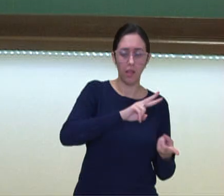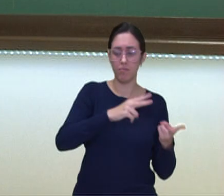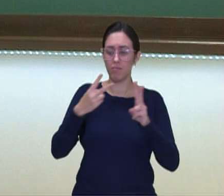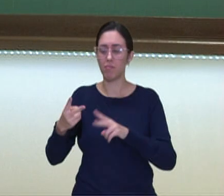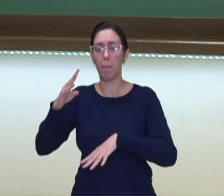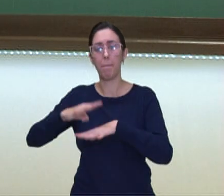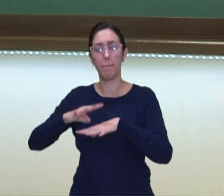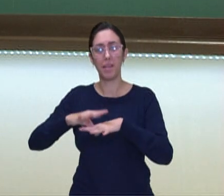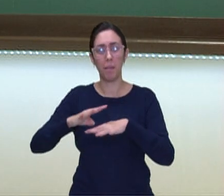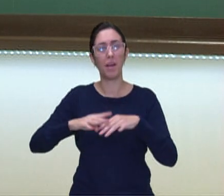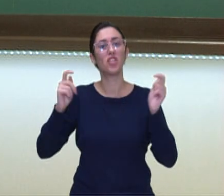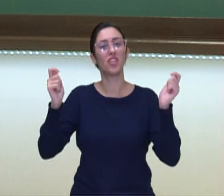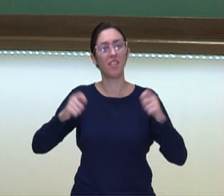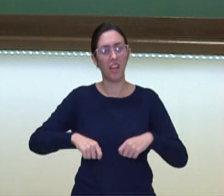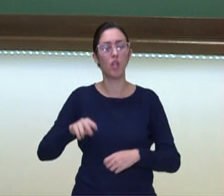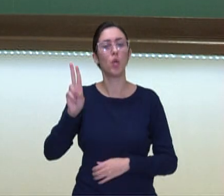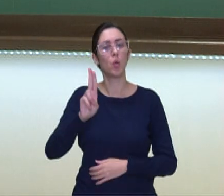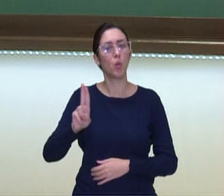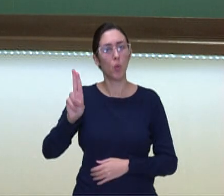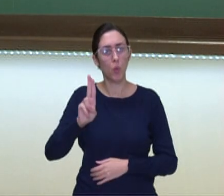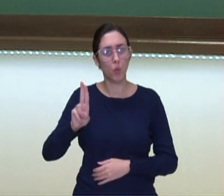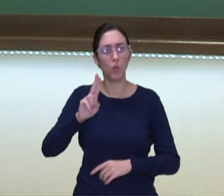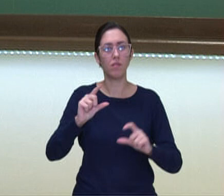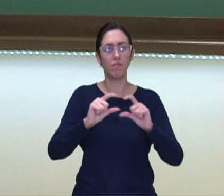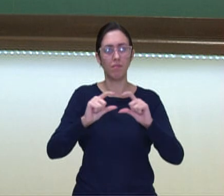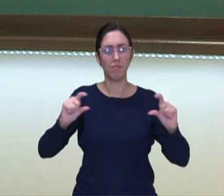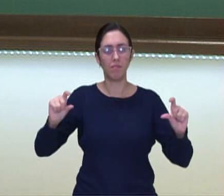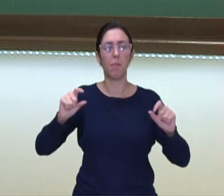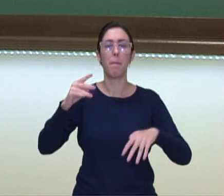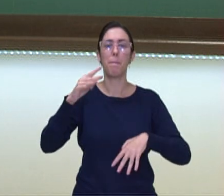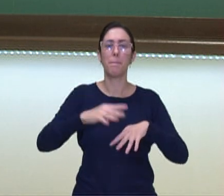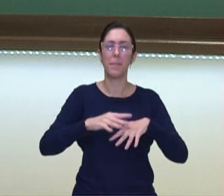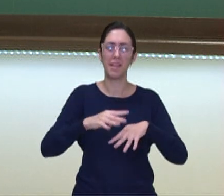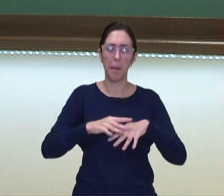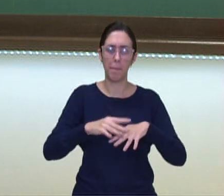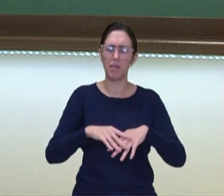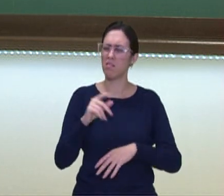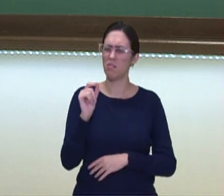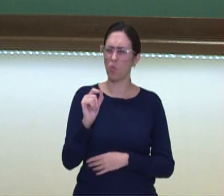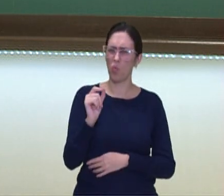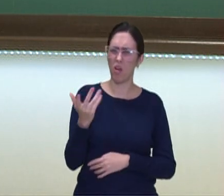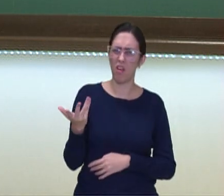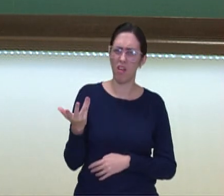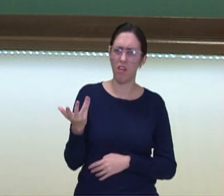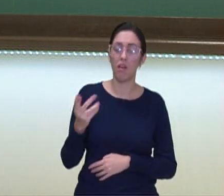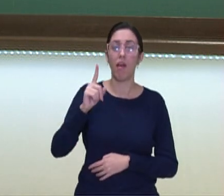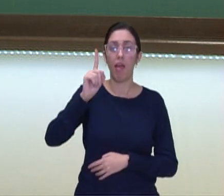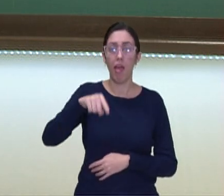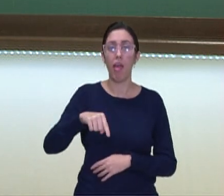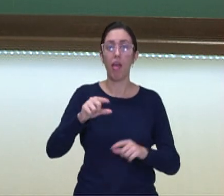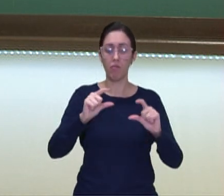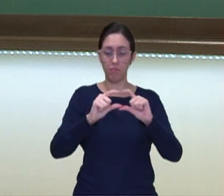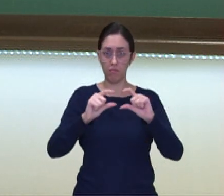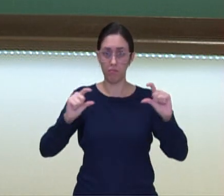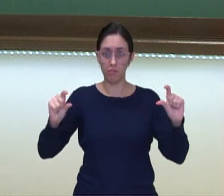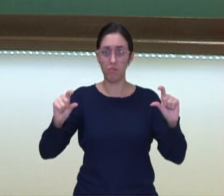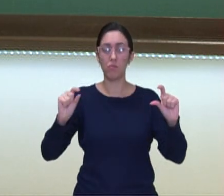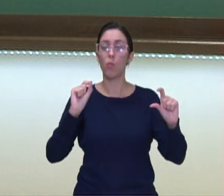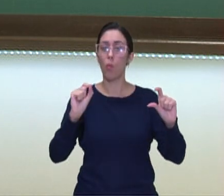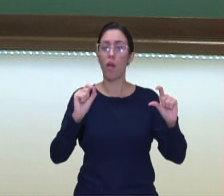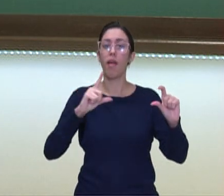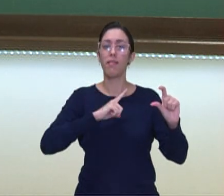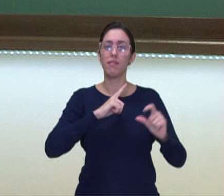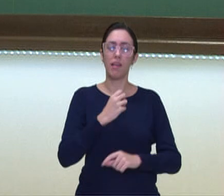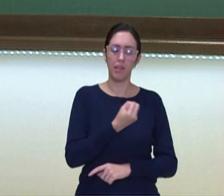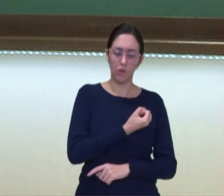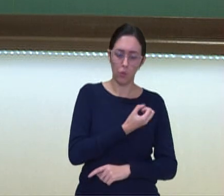nós utilizaremos expressões algébricas. O que são as expressões algébricas? São expressões em que aparecem